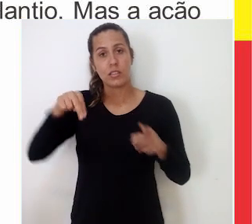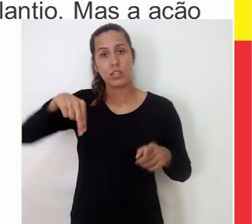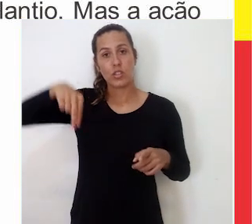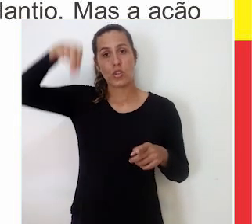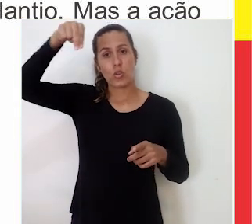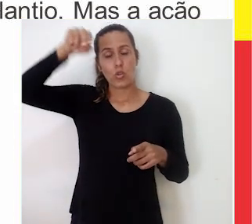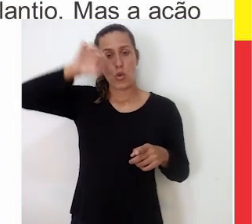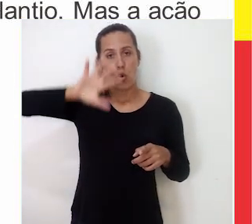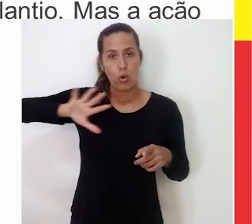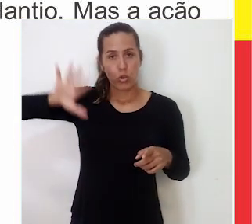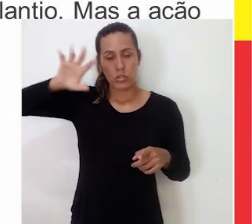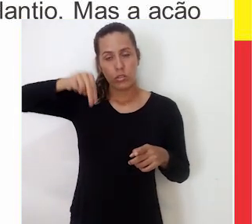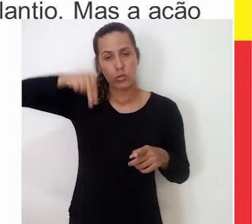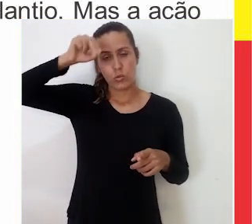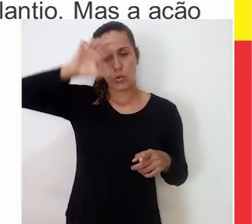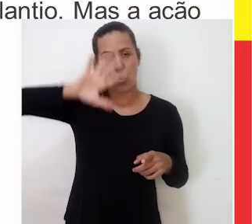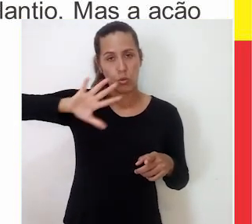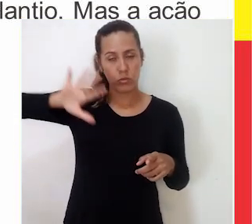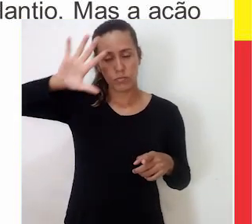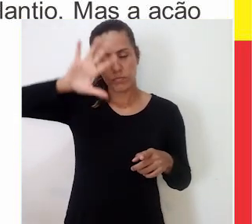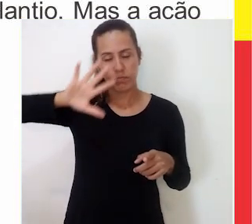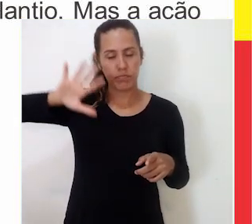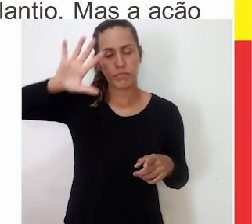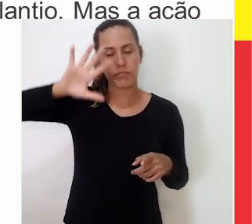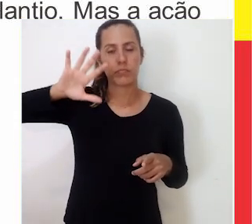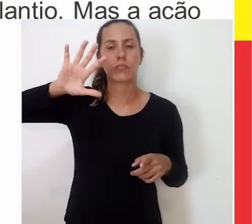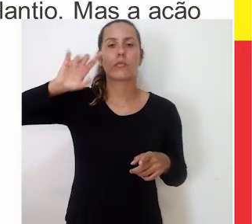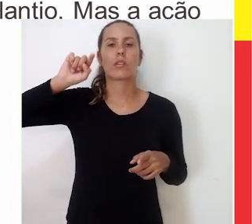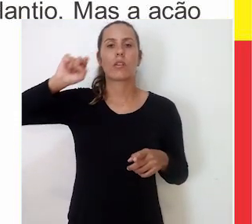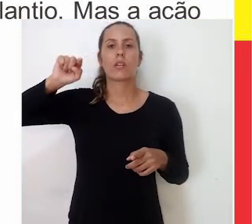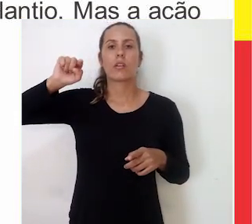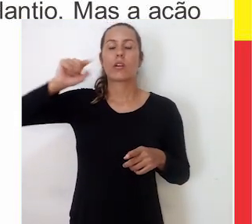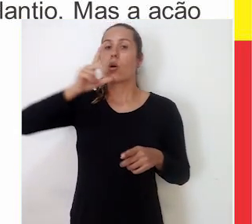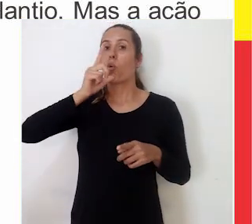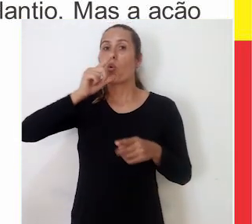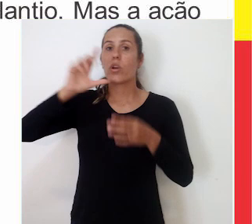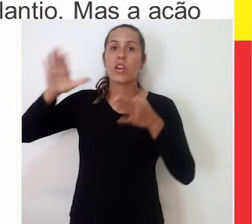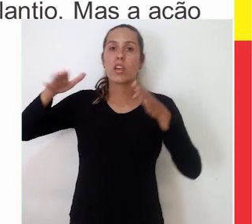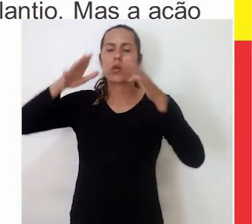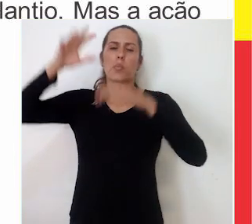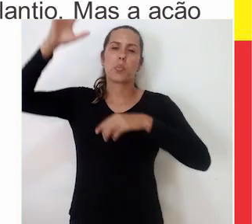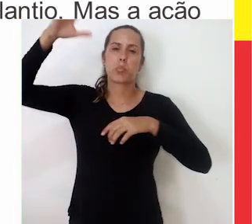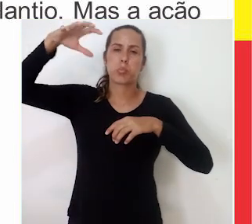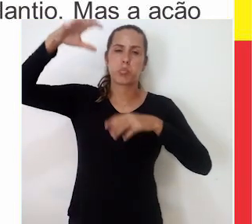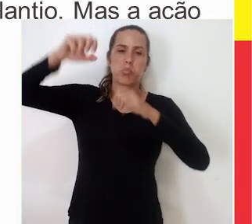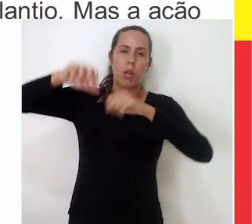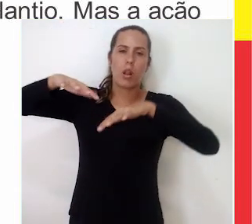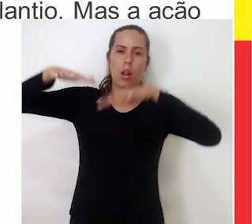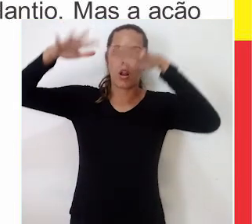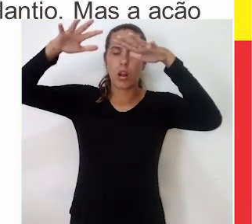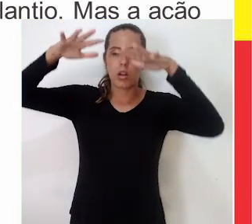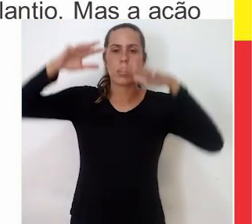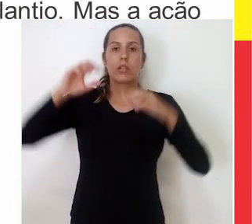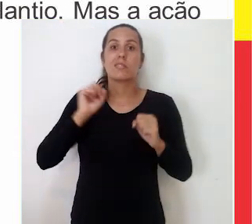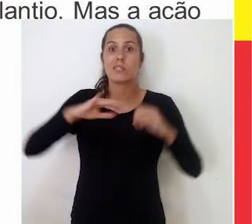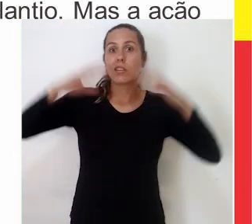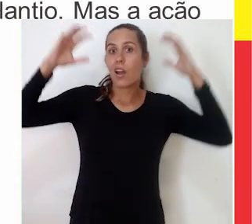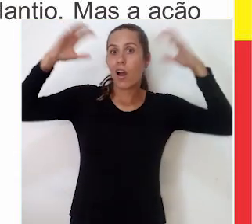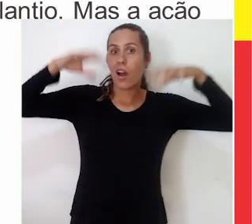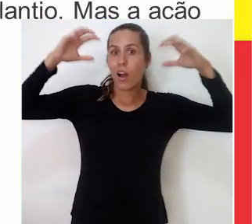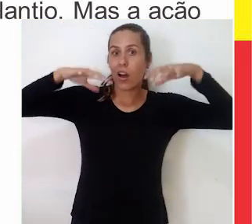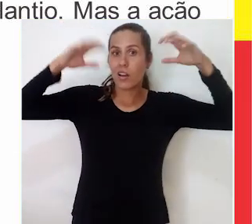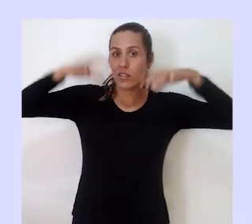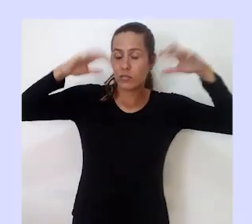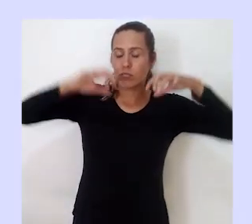norte, os rios enchem. É claro, beleza? Mais chuva, mais volume de água, o rio vai